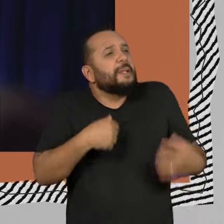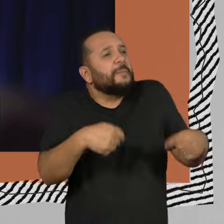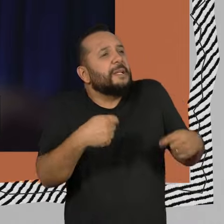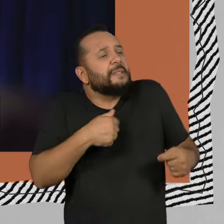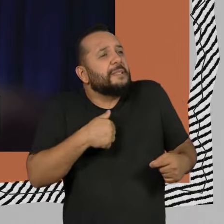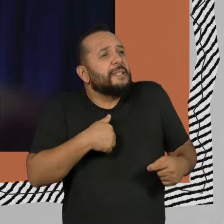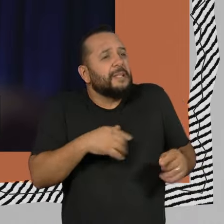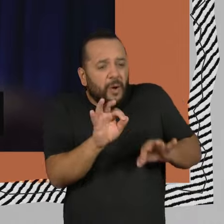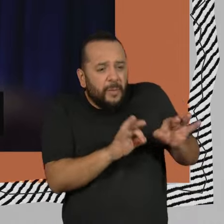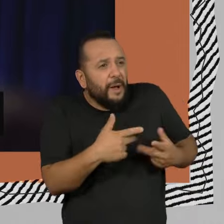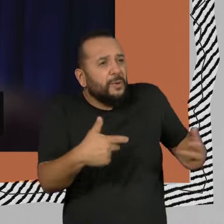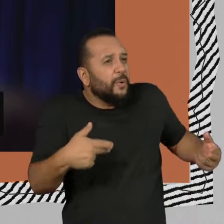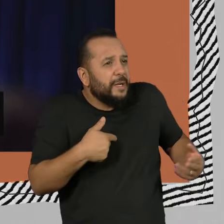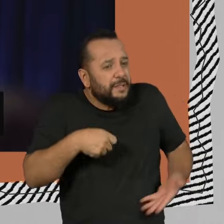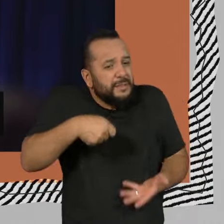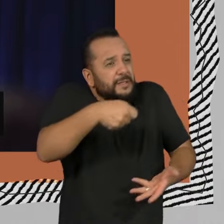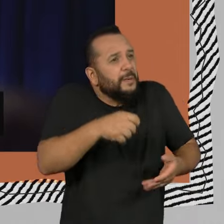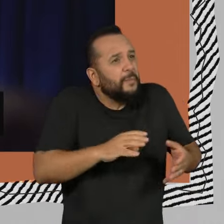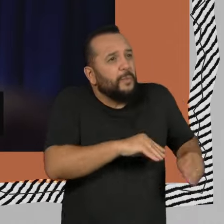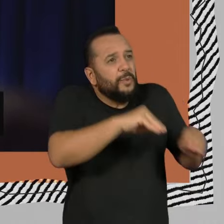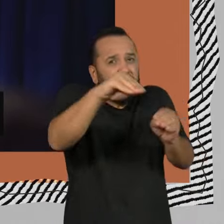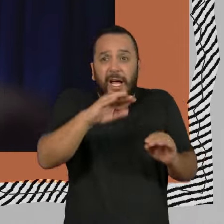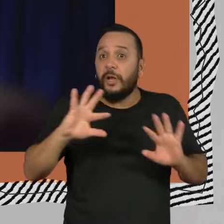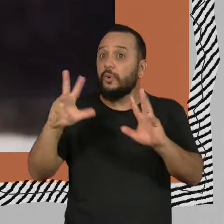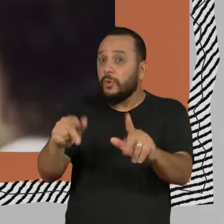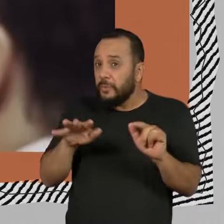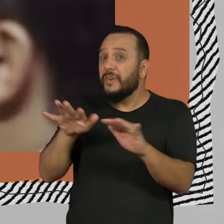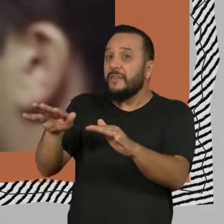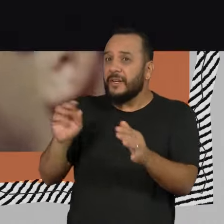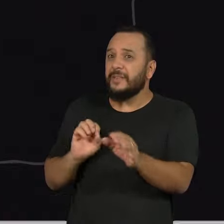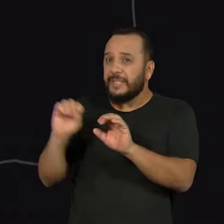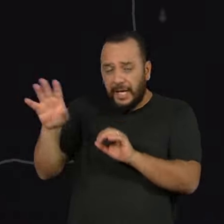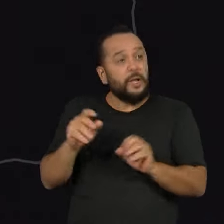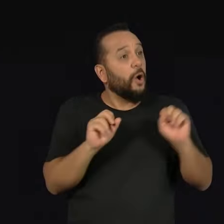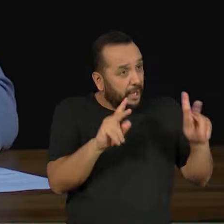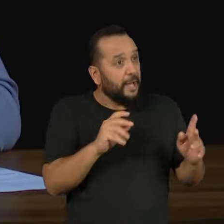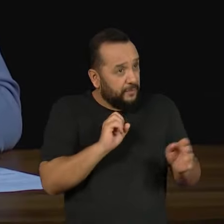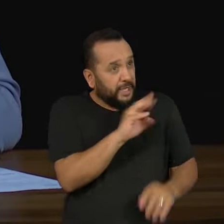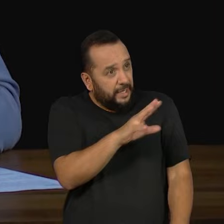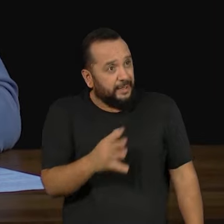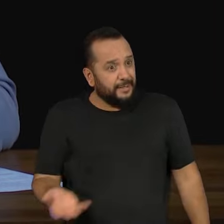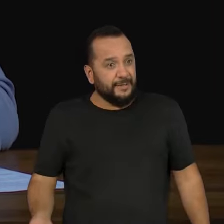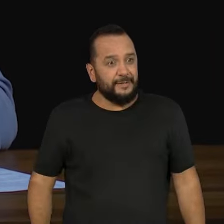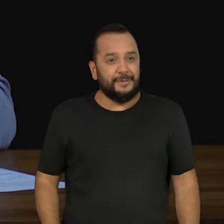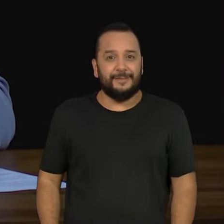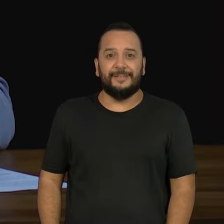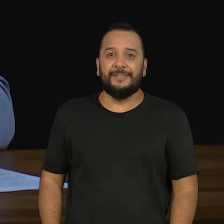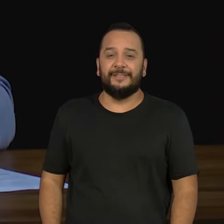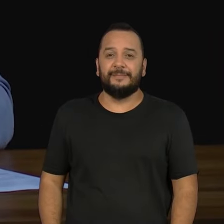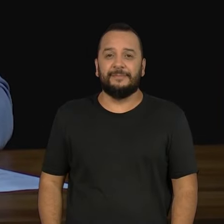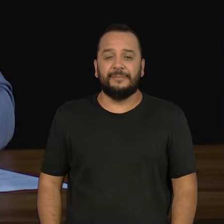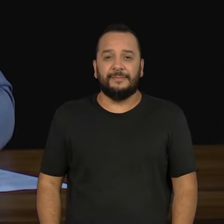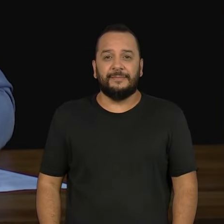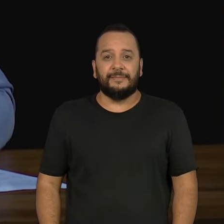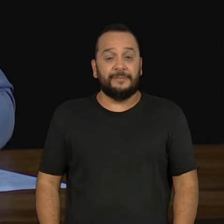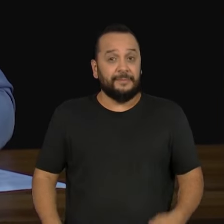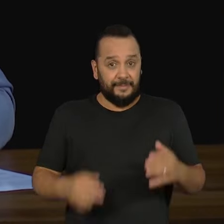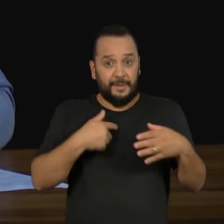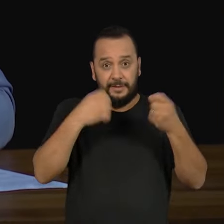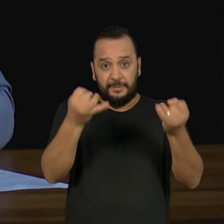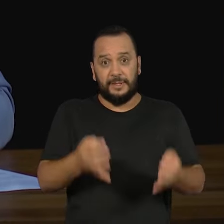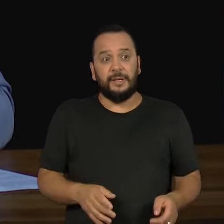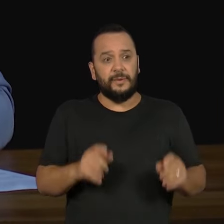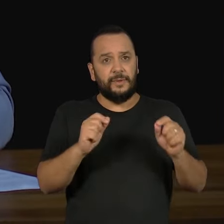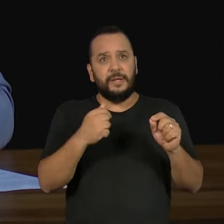arrumar as coisas daqui p não dá tempo tá todo mundo olhando você sair ok eu vou sair eu quero deixar claro da do respeito que eu